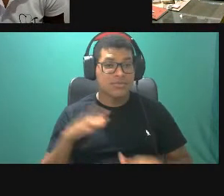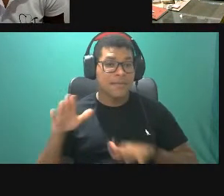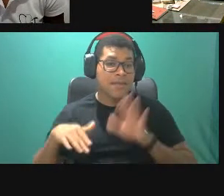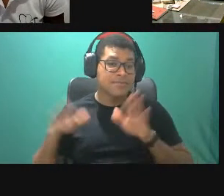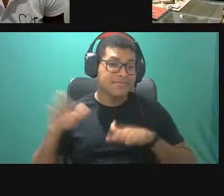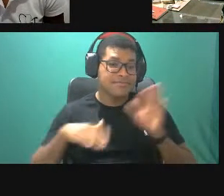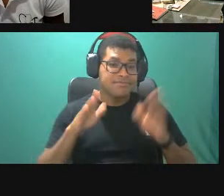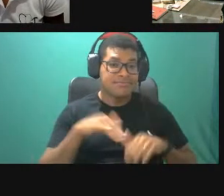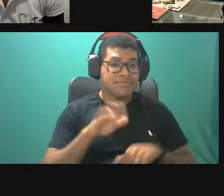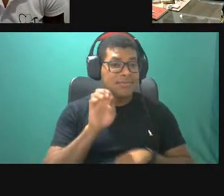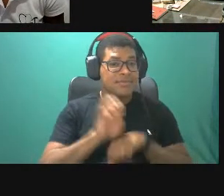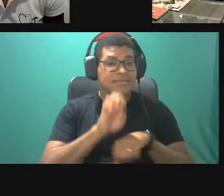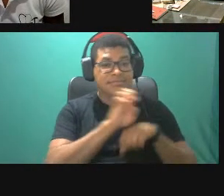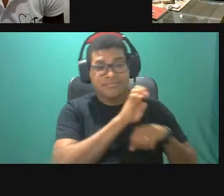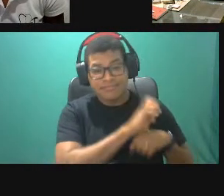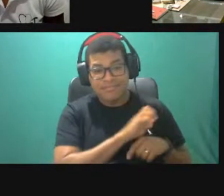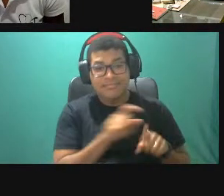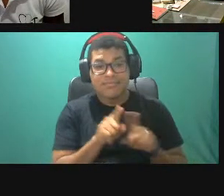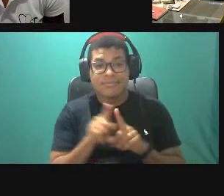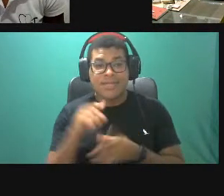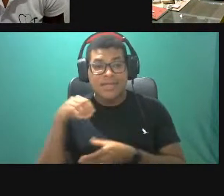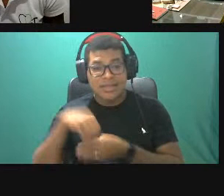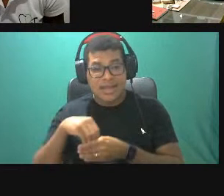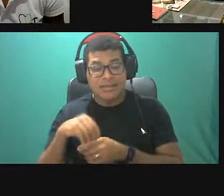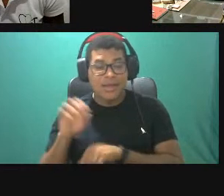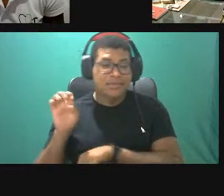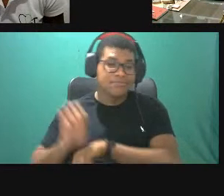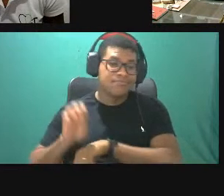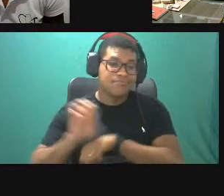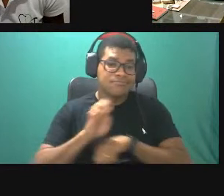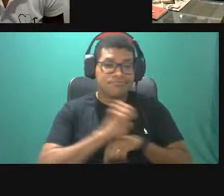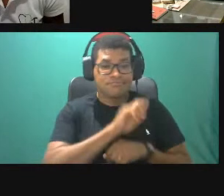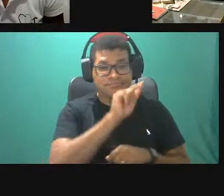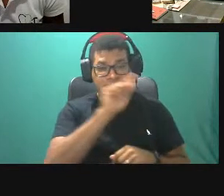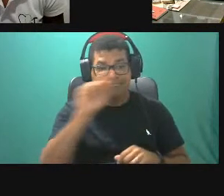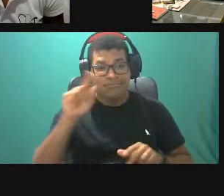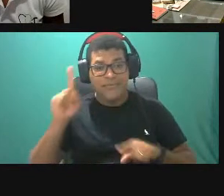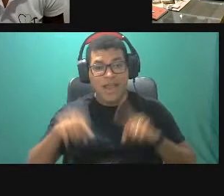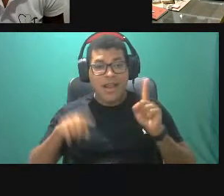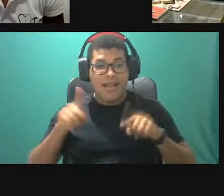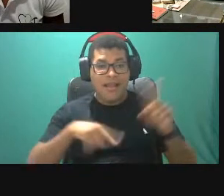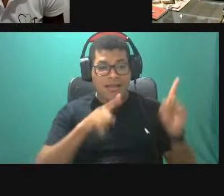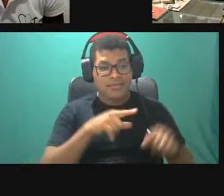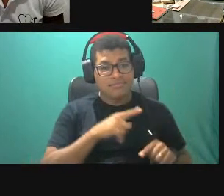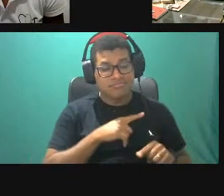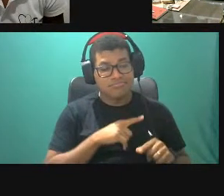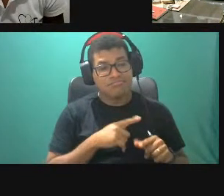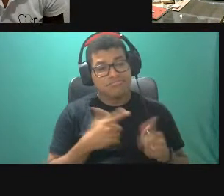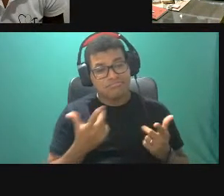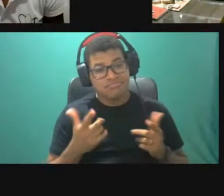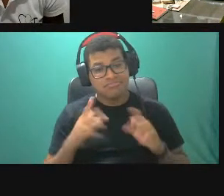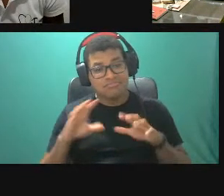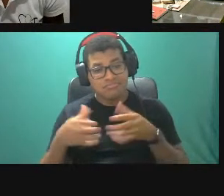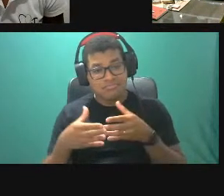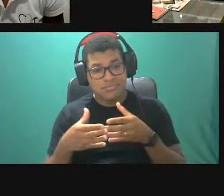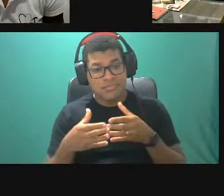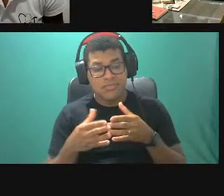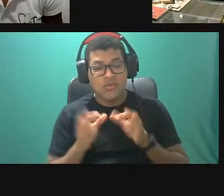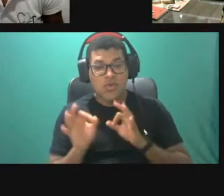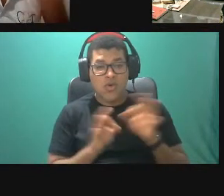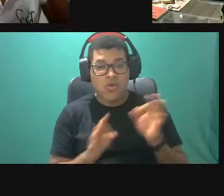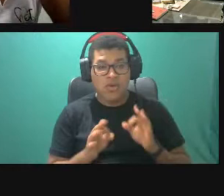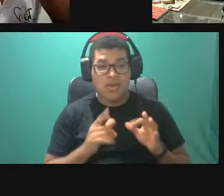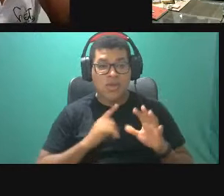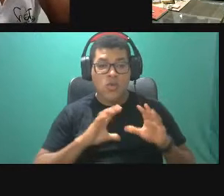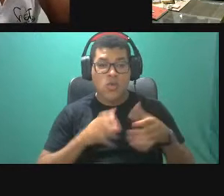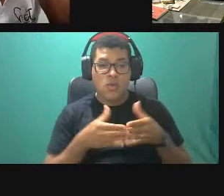de estado para estado e dentro dos próprios estados também vai variar bastante de acordo com a organização dos núcleos de